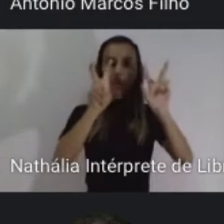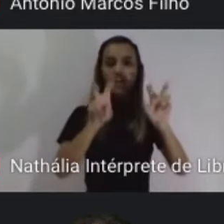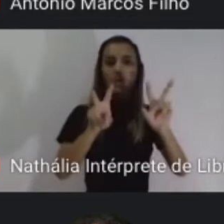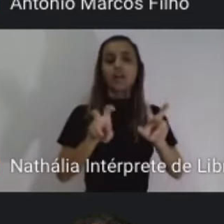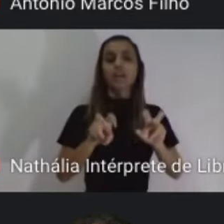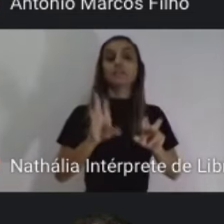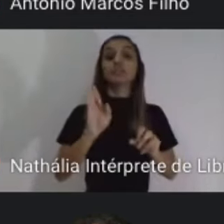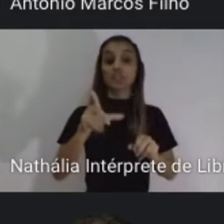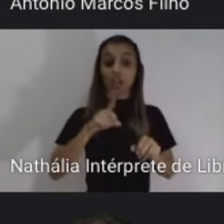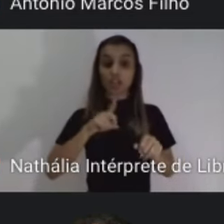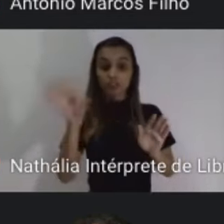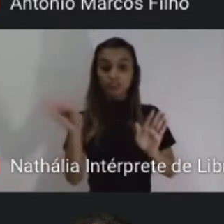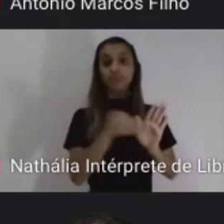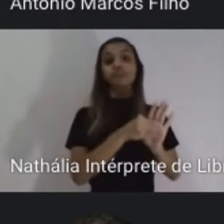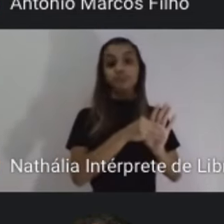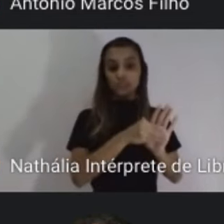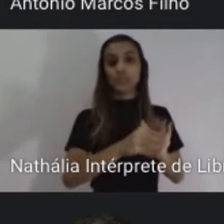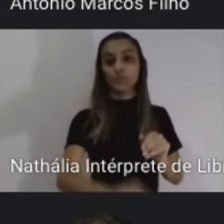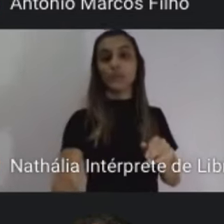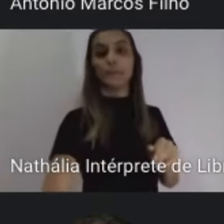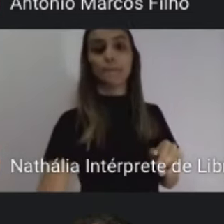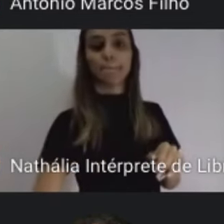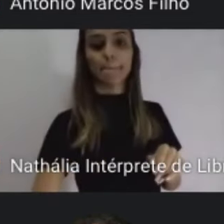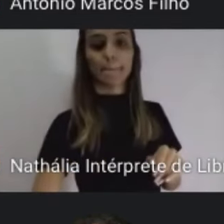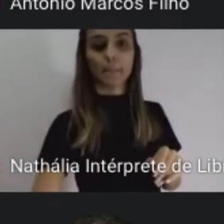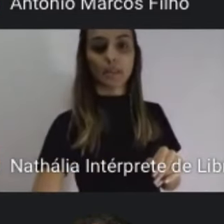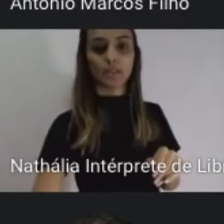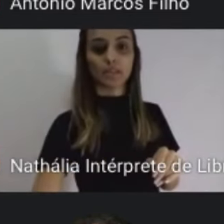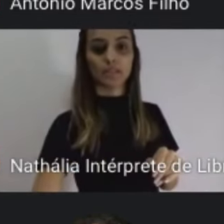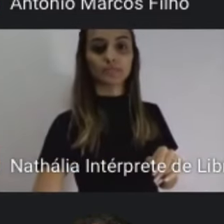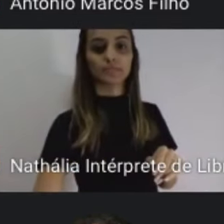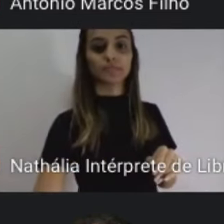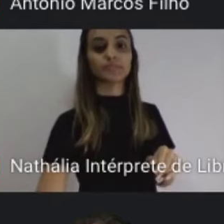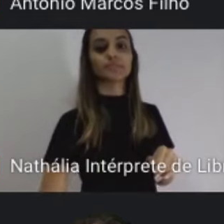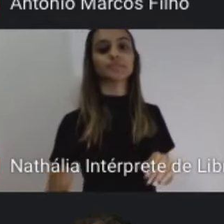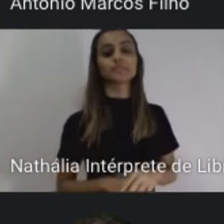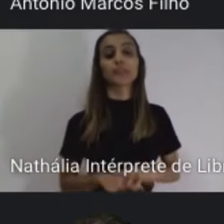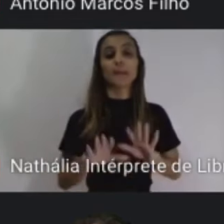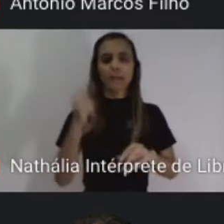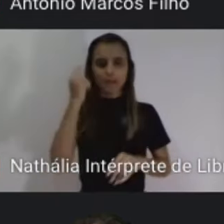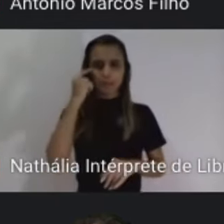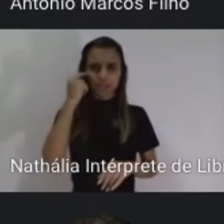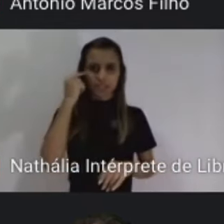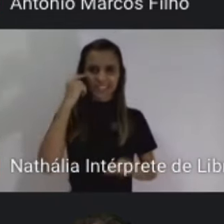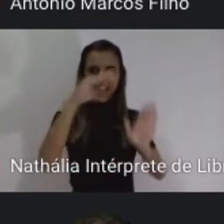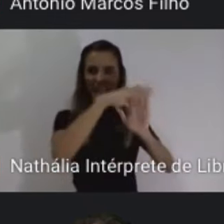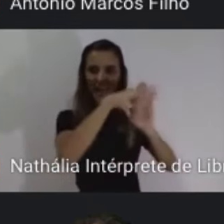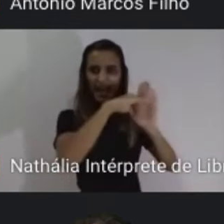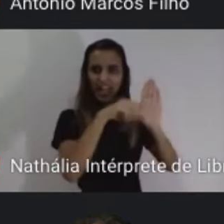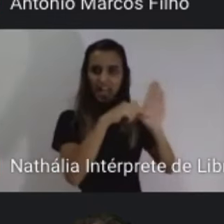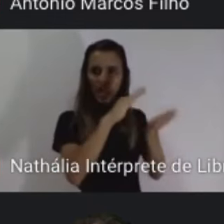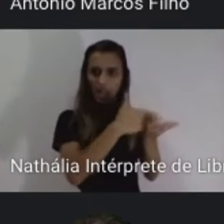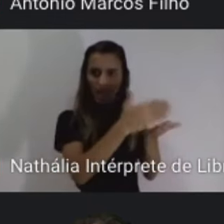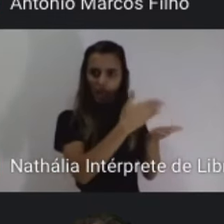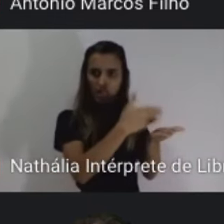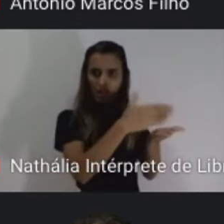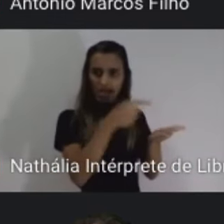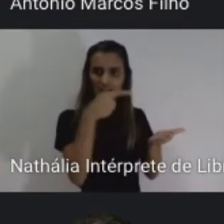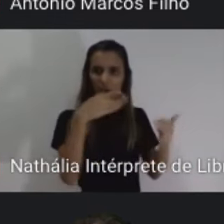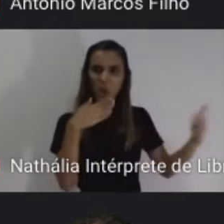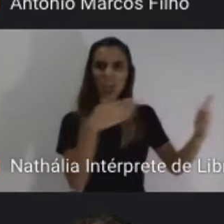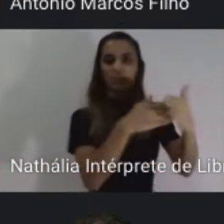a Constituição é um limite a esse discurso, porque a Constituição é a existência de um determinado pacto